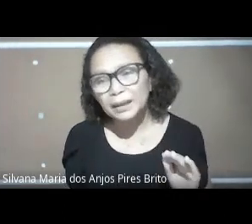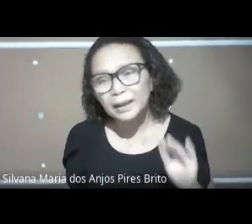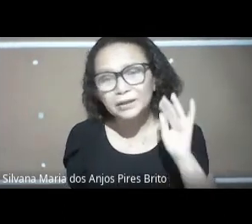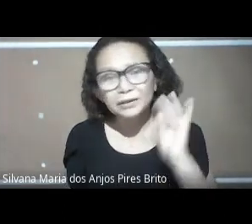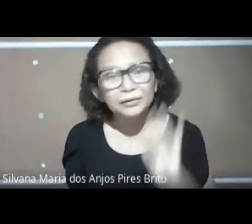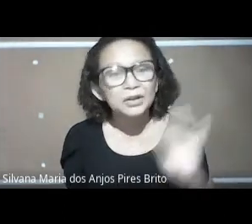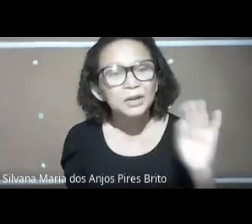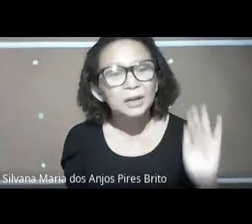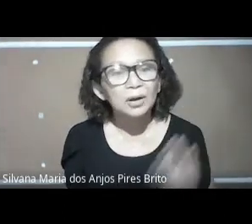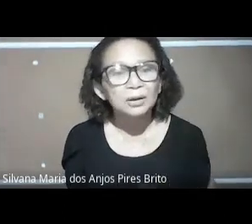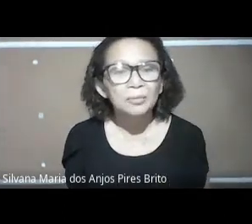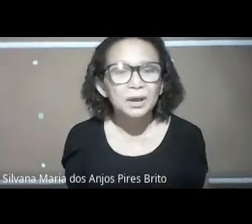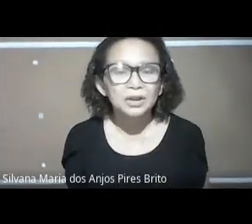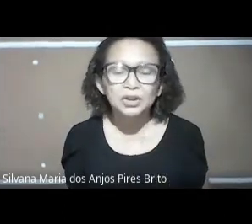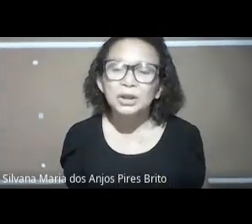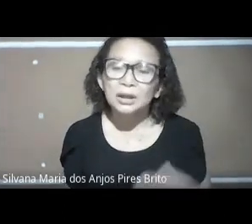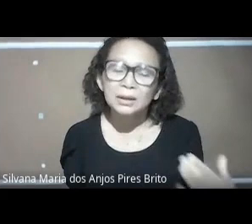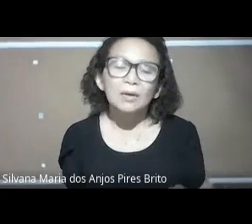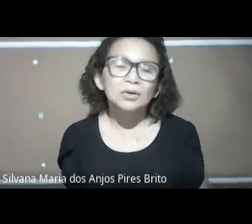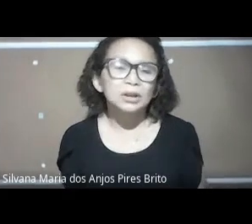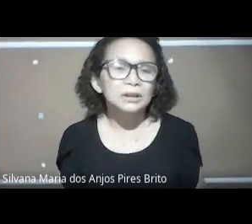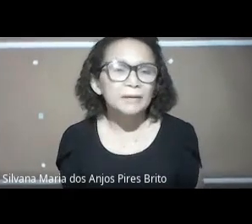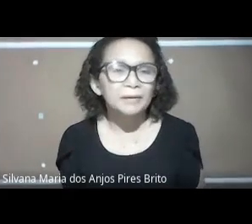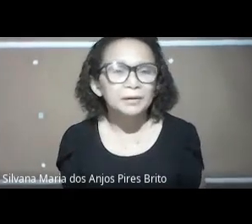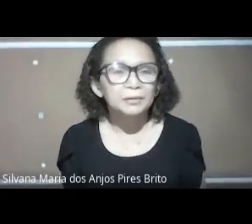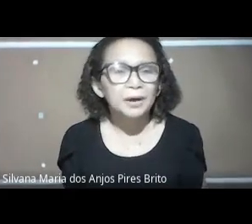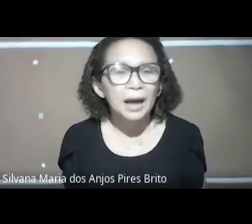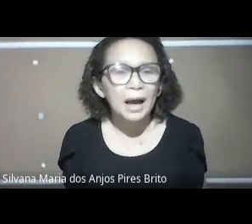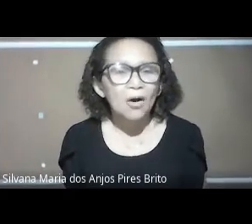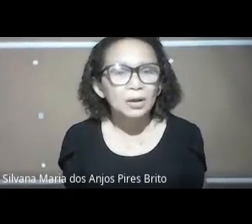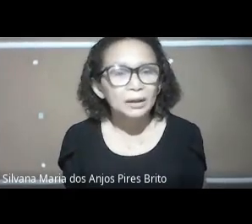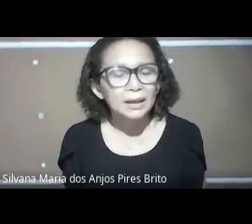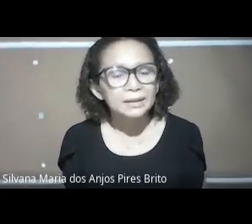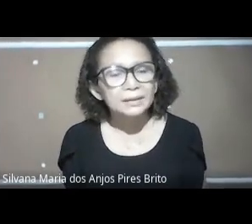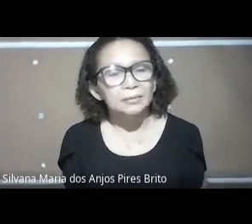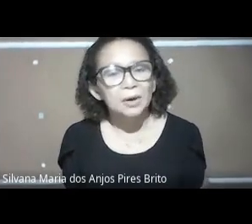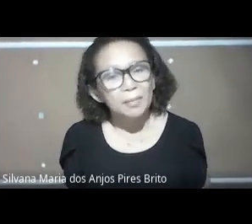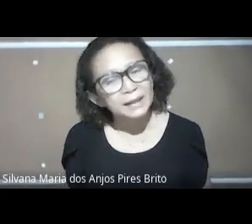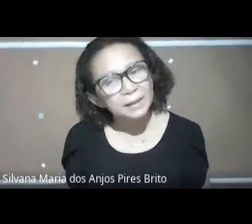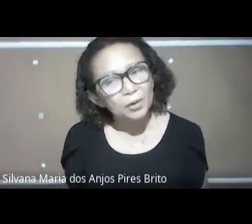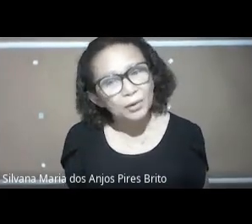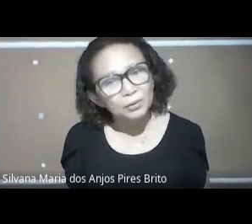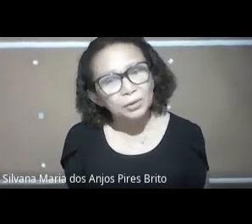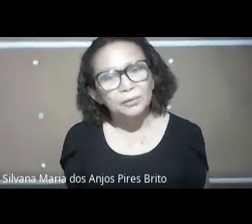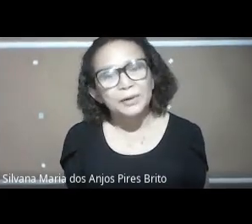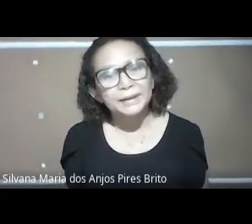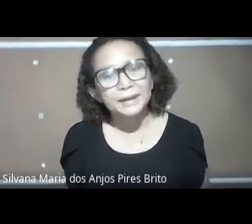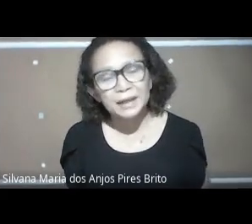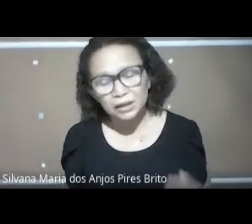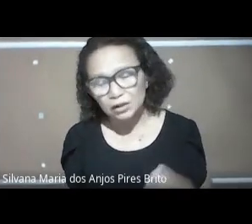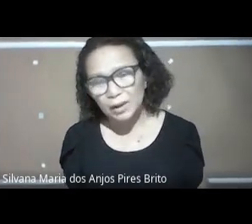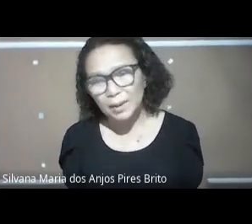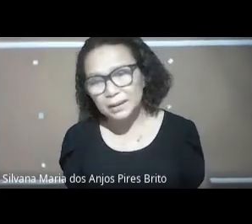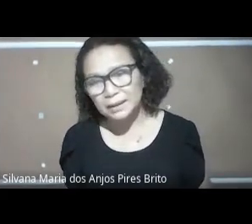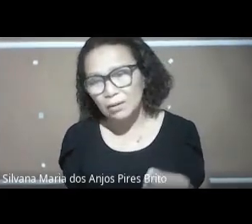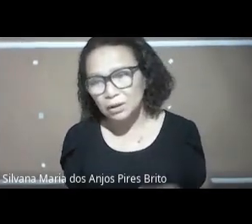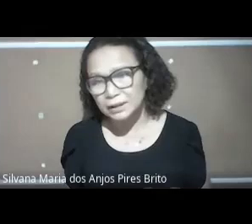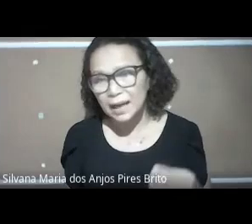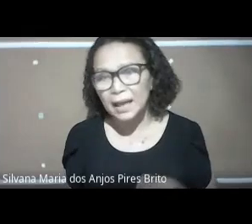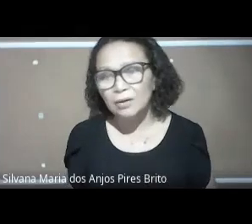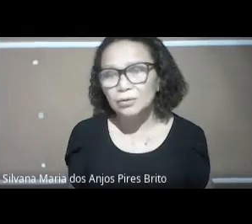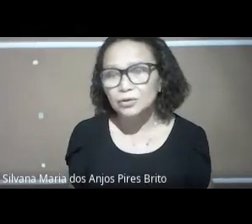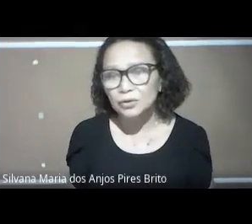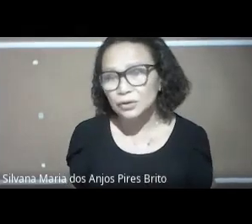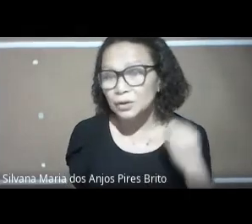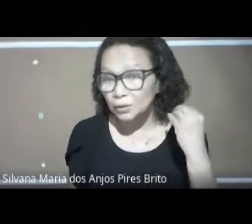de perder de vista totalmente da onde é que está vindo a orientação. Mas, se porventura for assim, a gente vai precisar